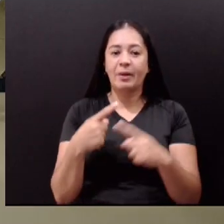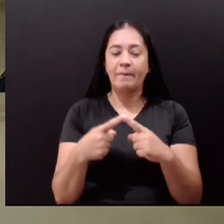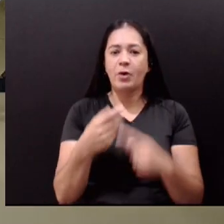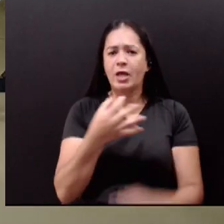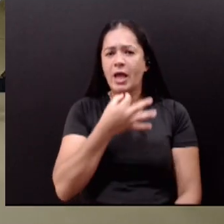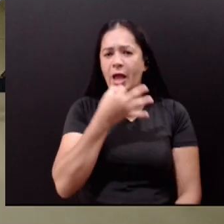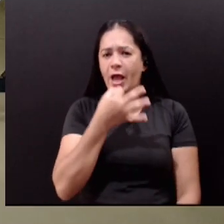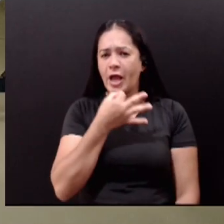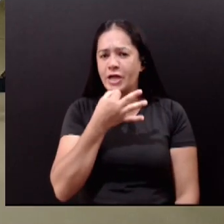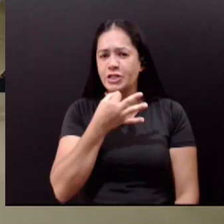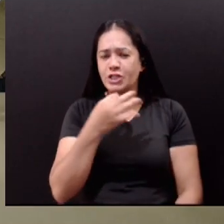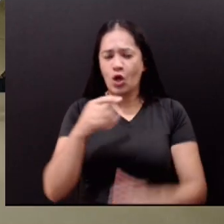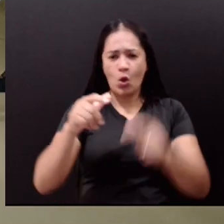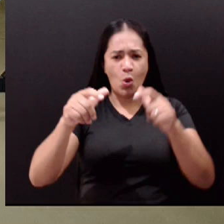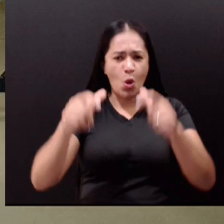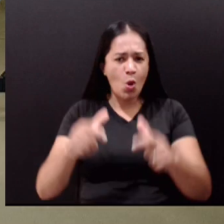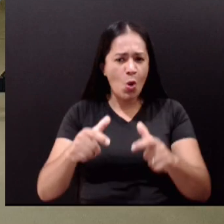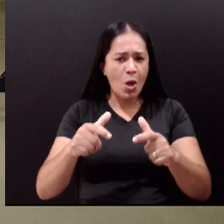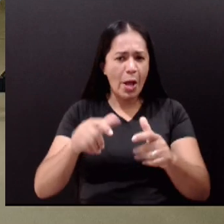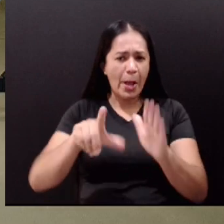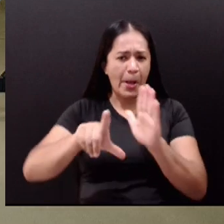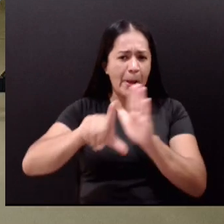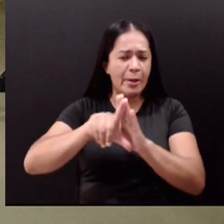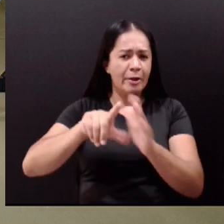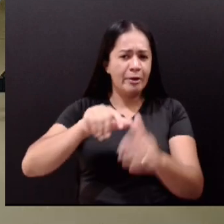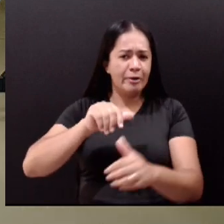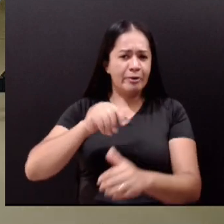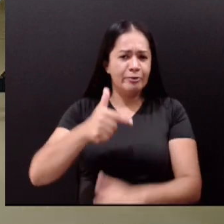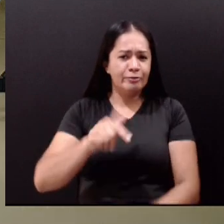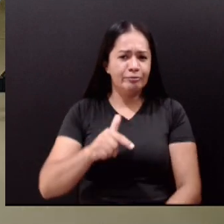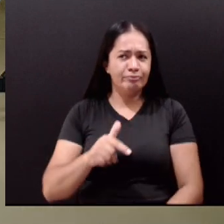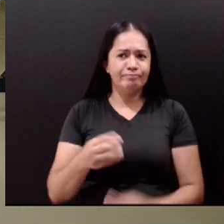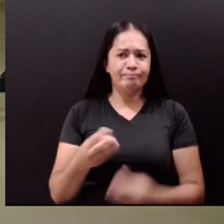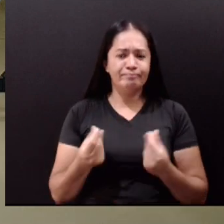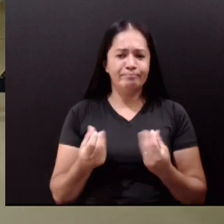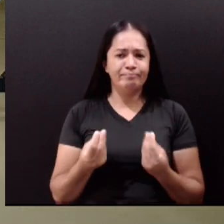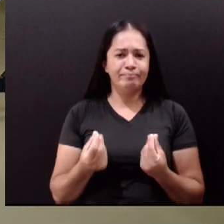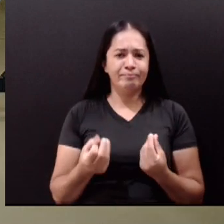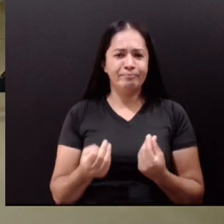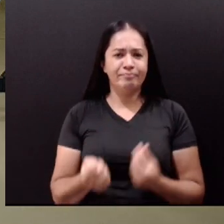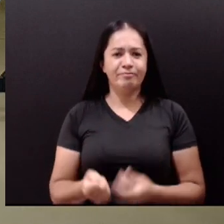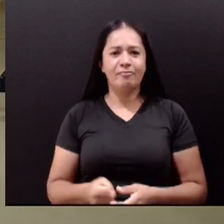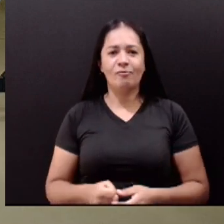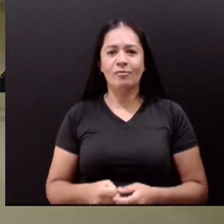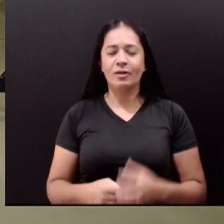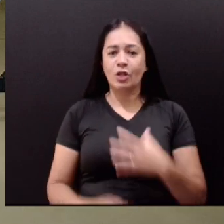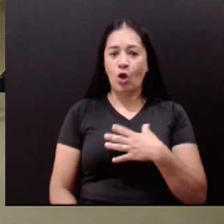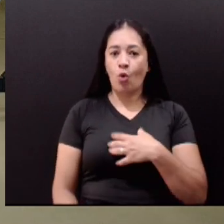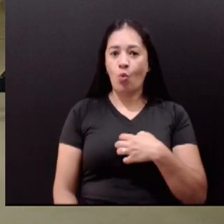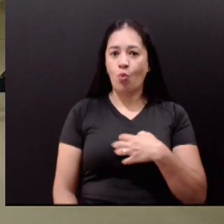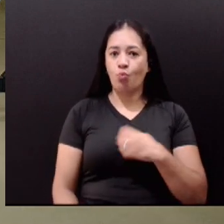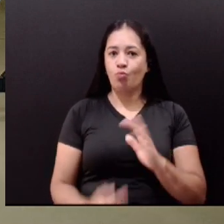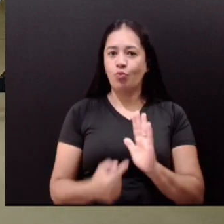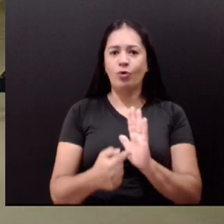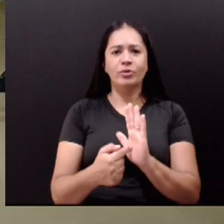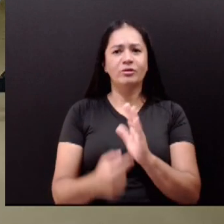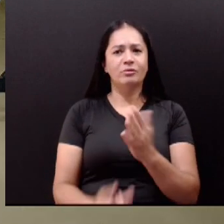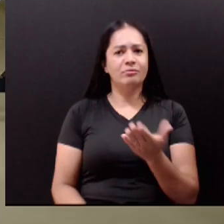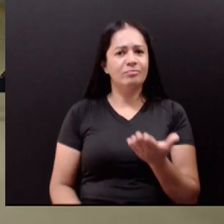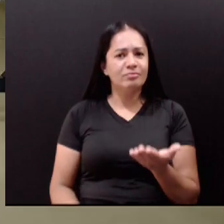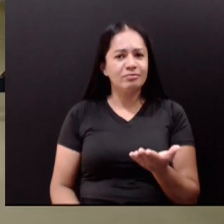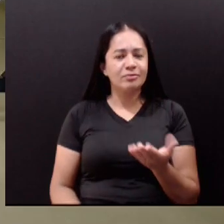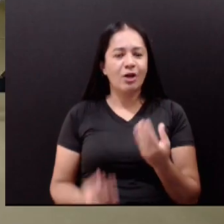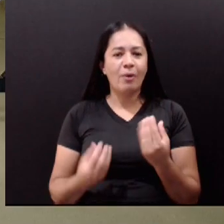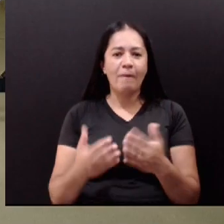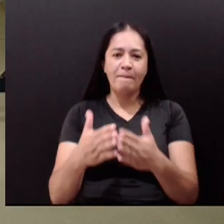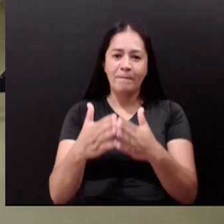lei é uhum. algo, né, que tem a ver aí com um comportamento, Isso. né. Então, Uhum. por gentileza, você